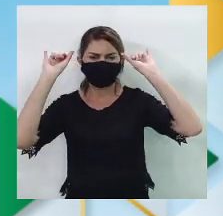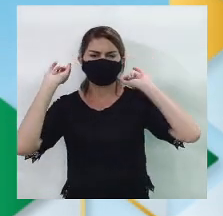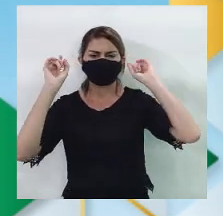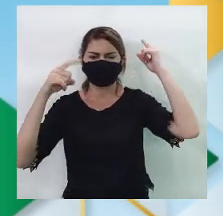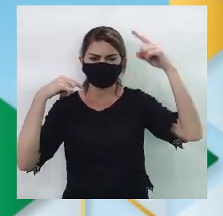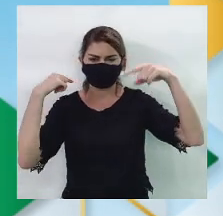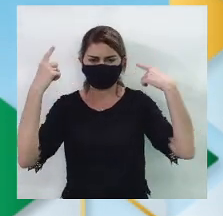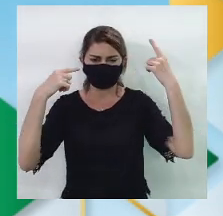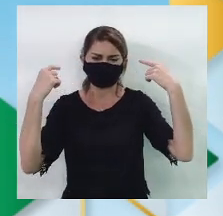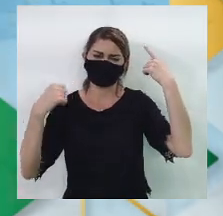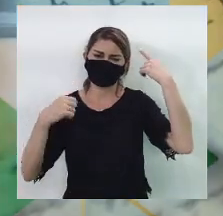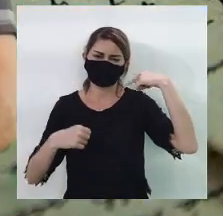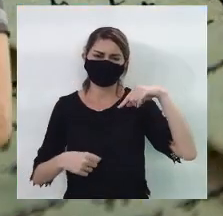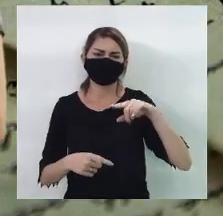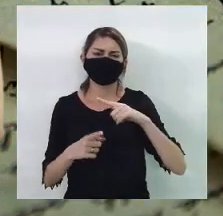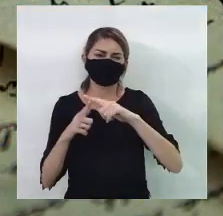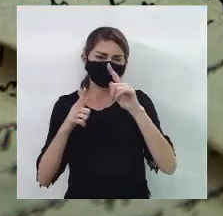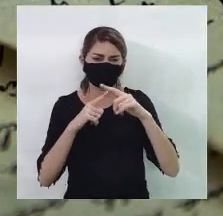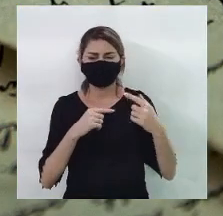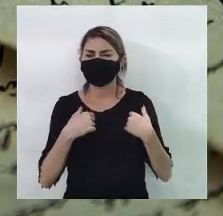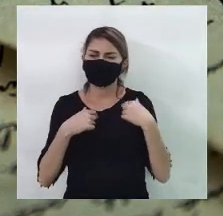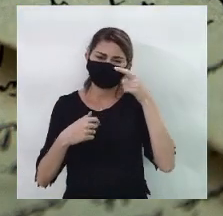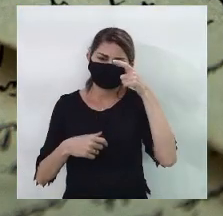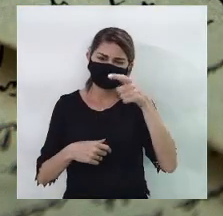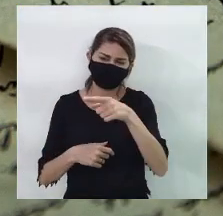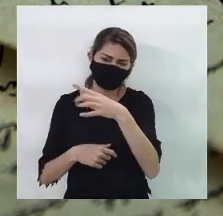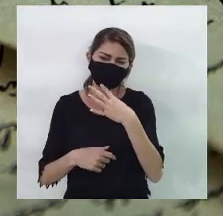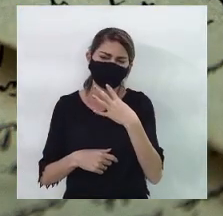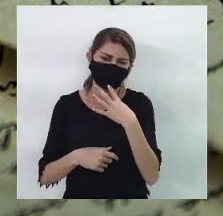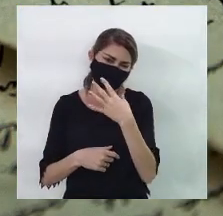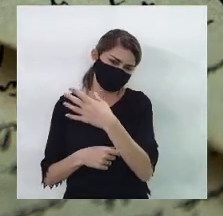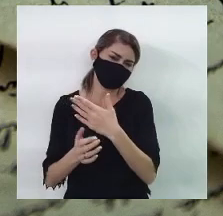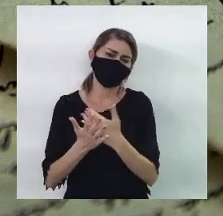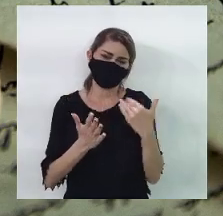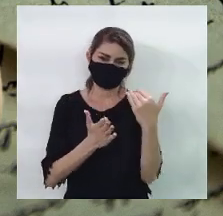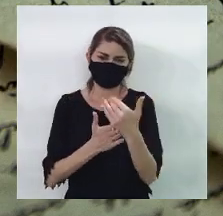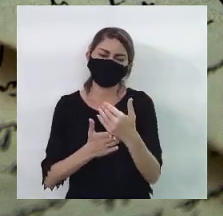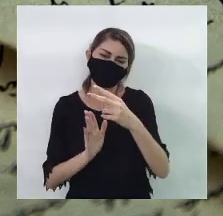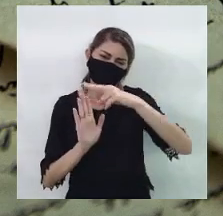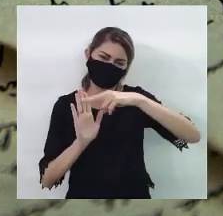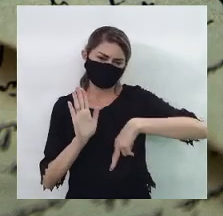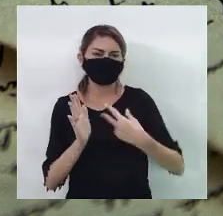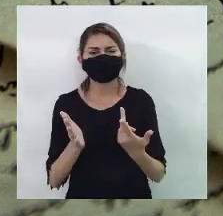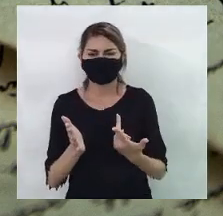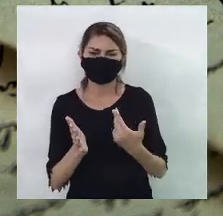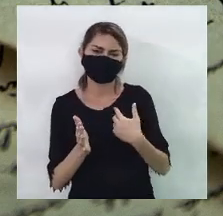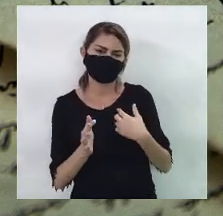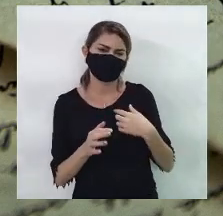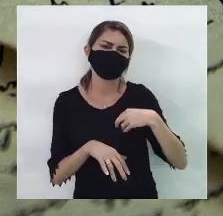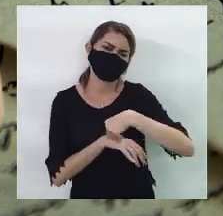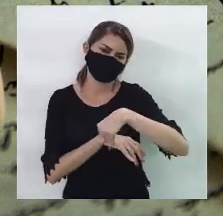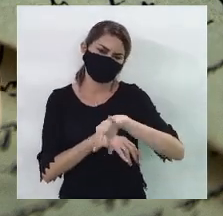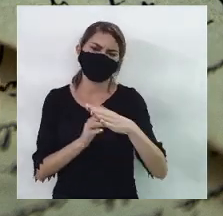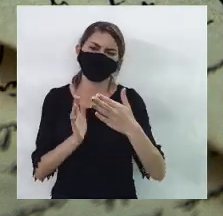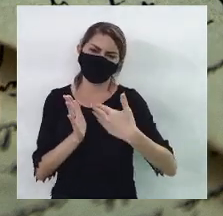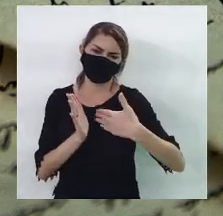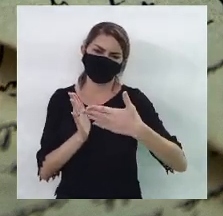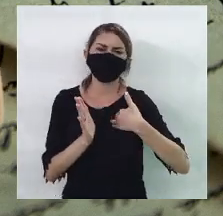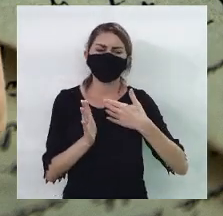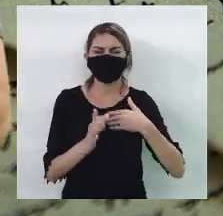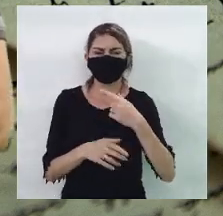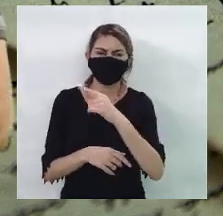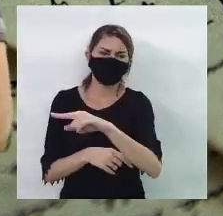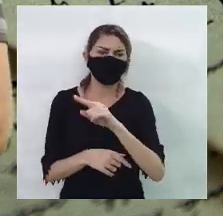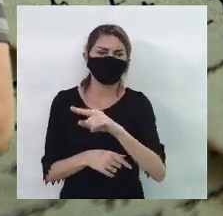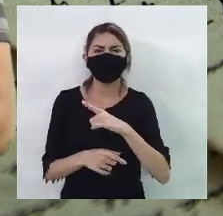loucura. Mas aí seria interessante que o nosso estudante conhecesse mais, né? É verdade. E uma observação desse livro é que Luzilá,